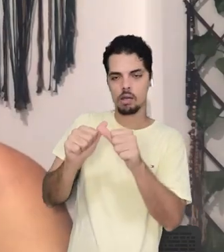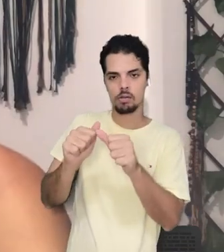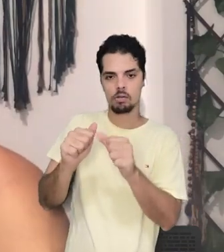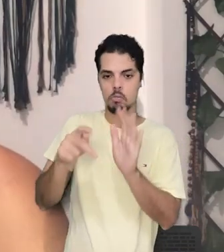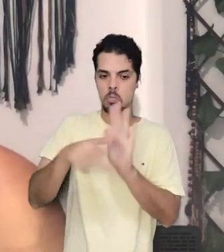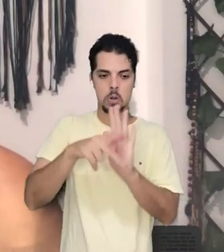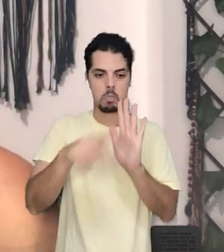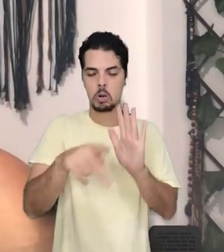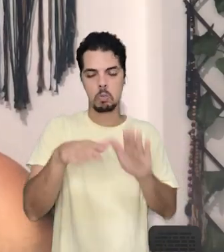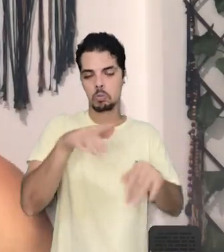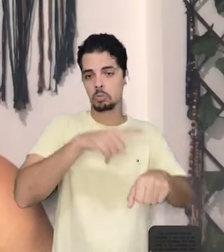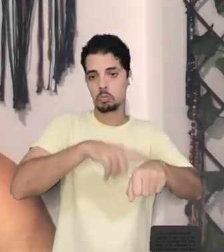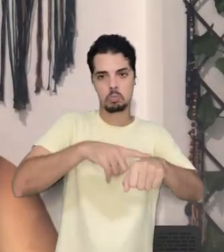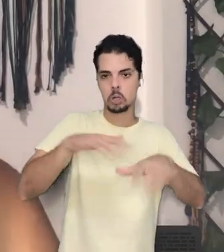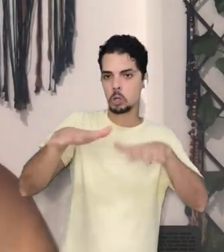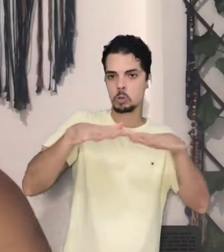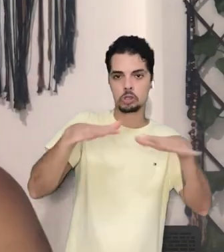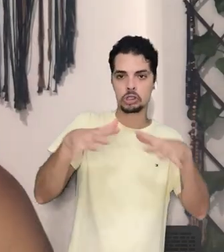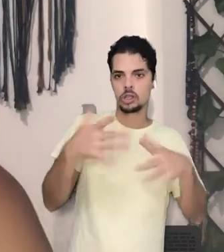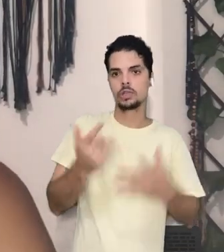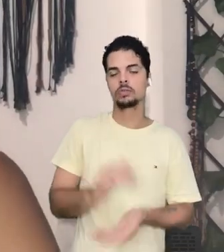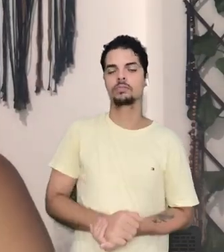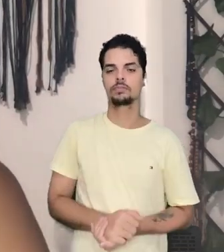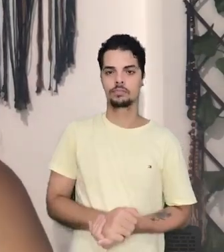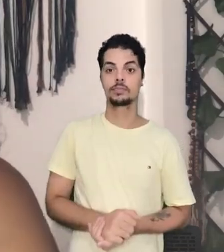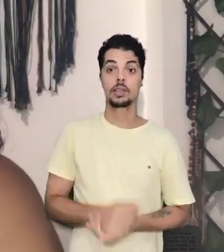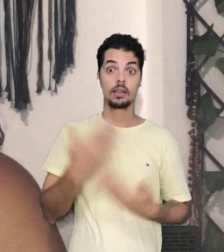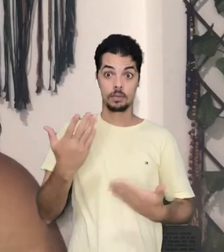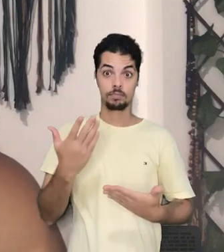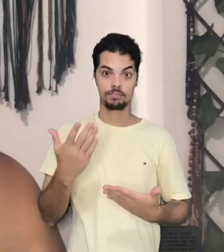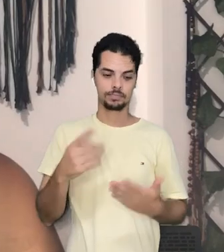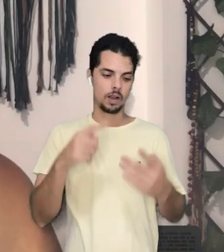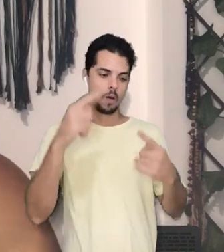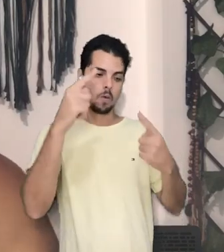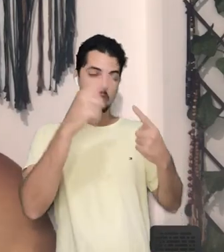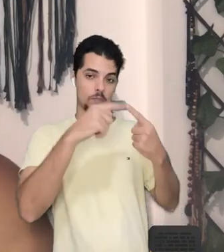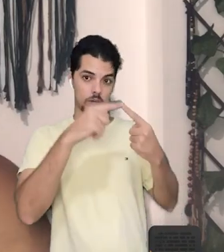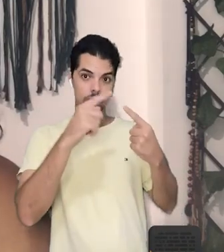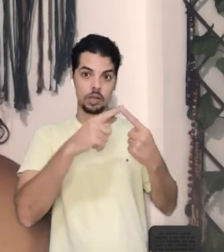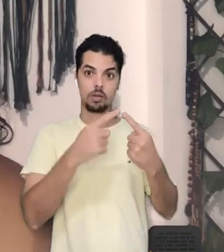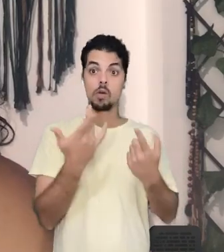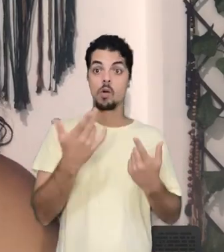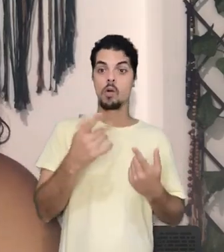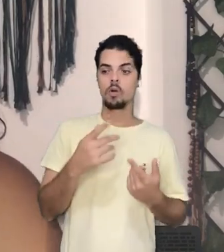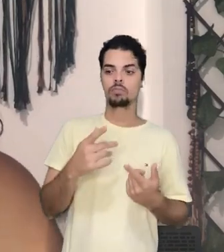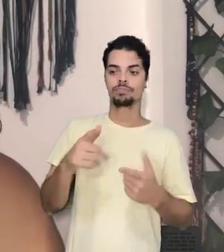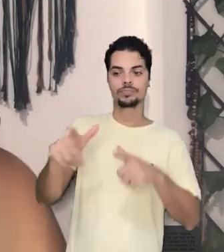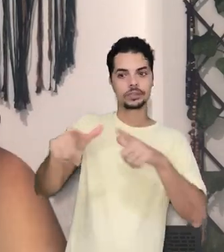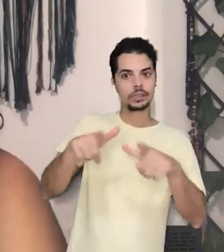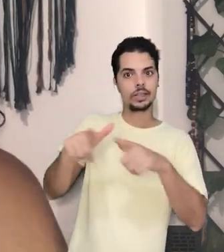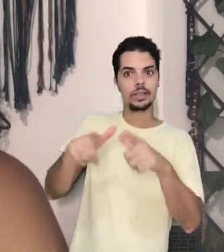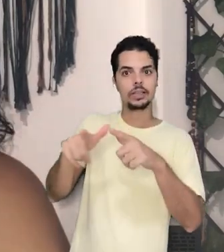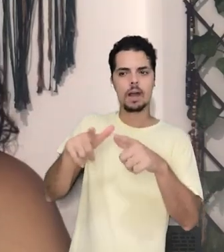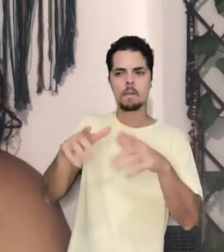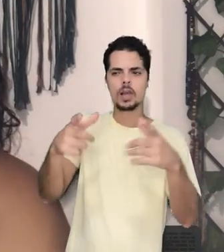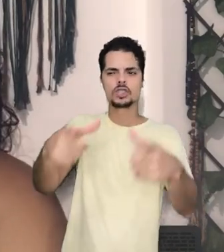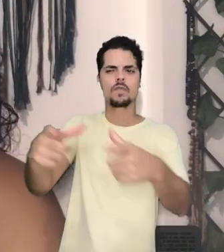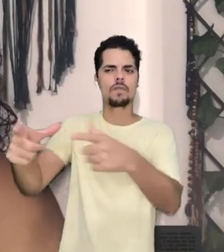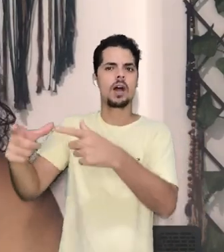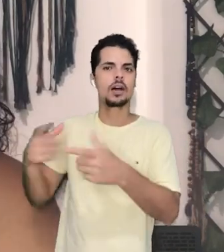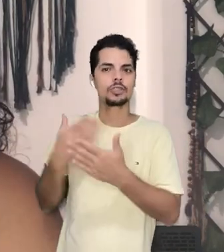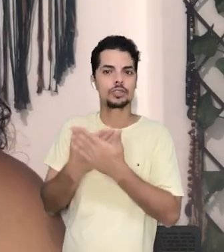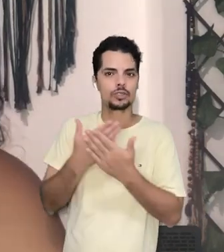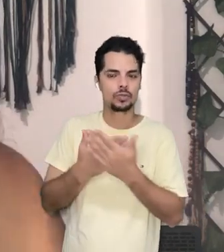Eu trago alguns exemplos. Imagine comigo, que tal um trabalho interdisciplinar com história e língua